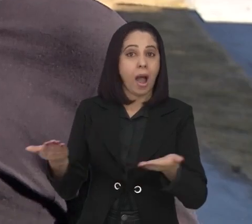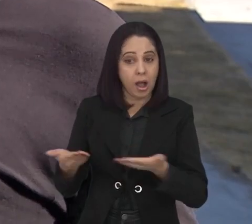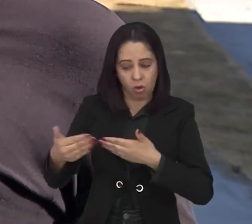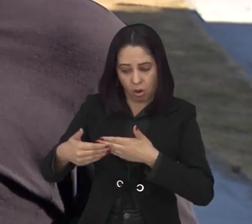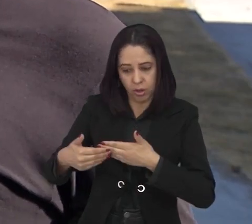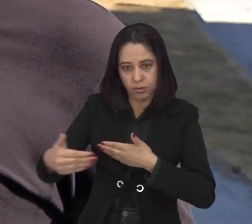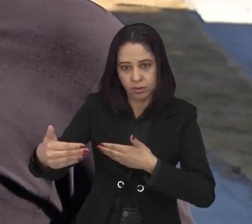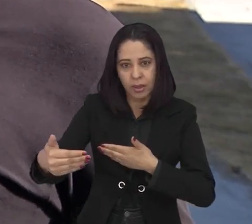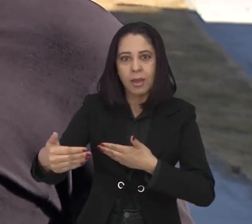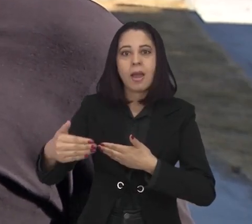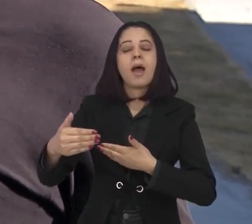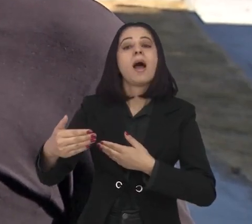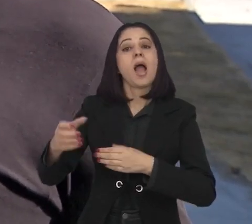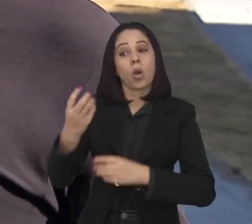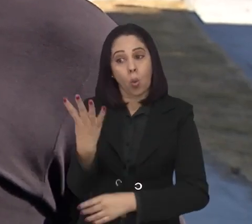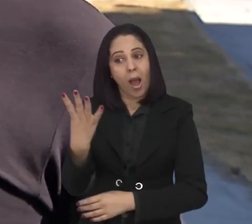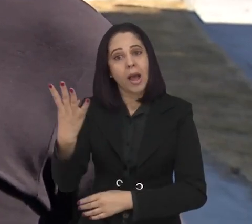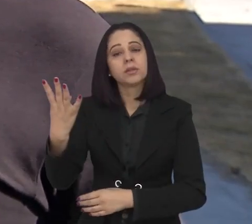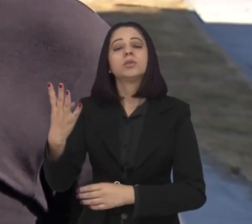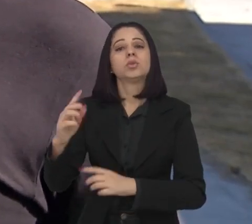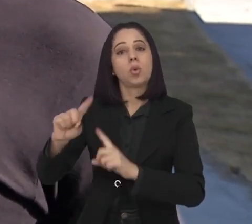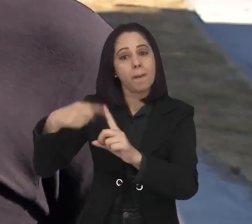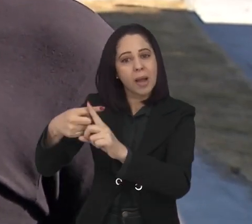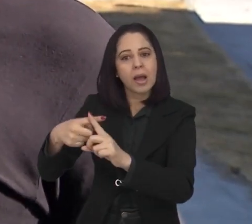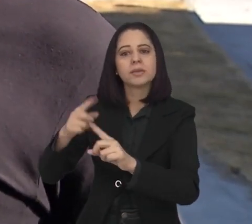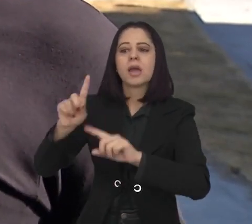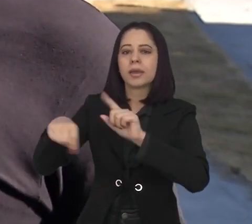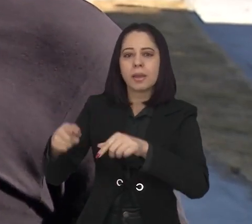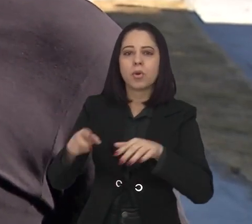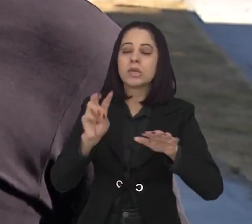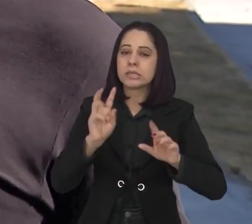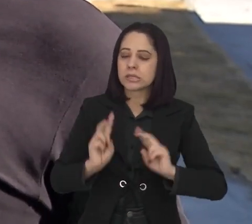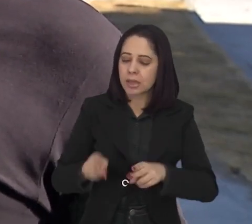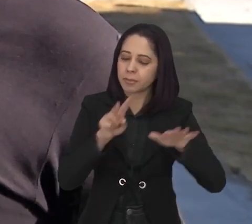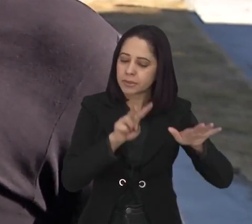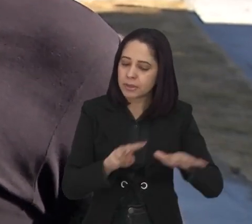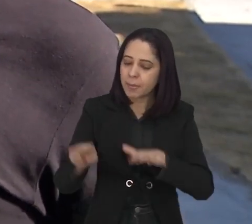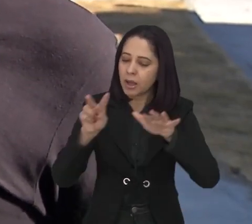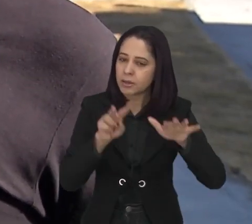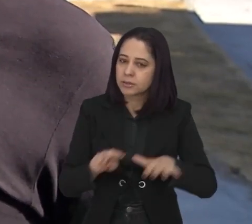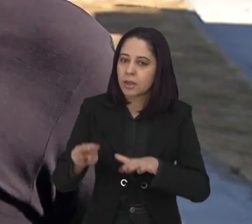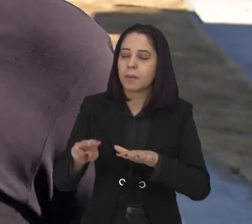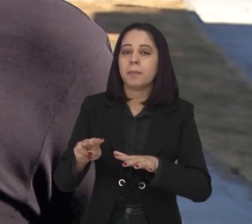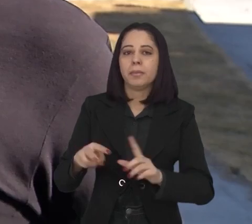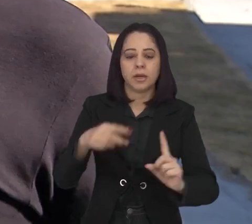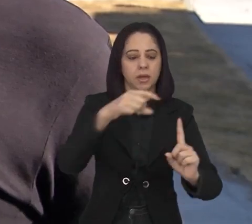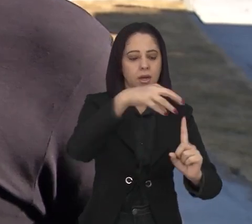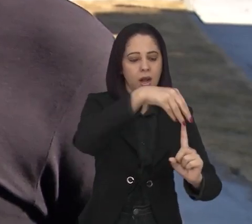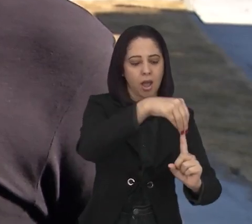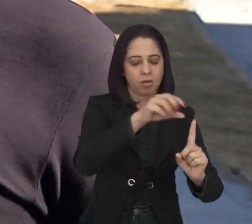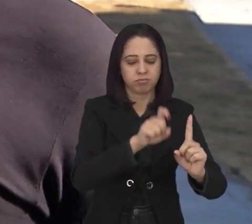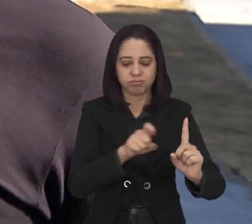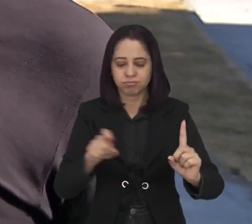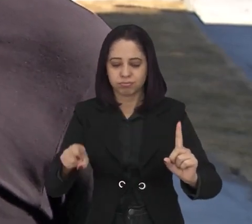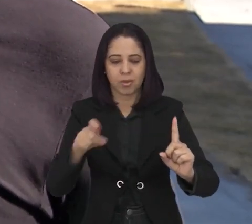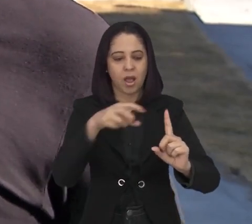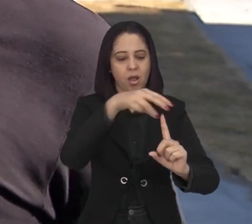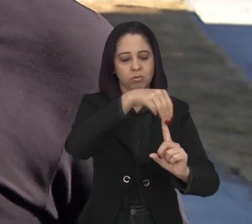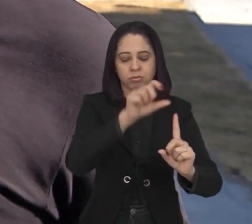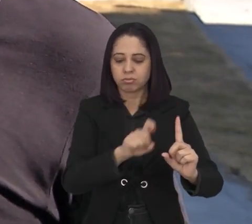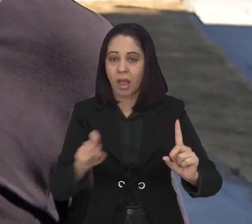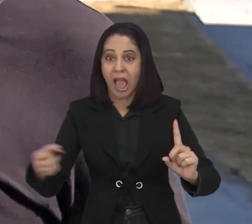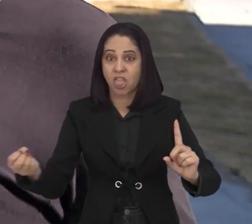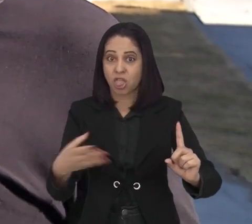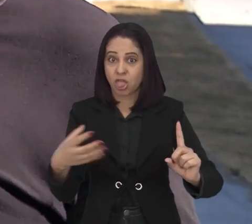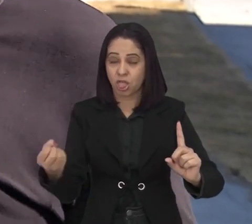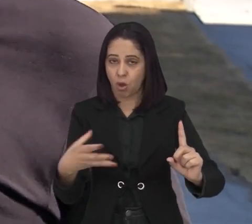a partir de agora, vamos ter mais 4 até o final do mês e a partir daí, semanalmente, vai estar sendo implantadas novas estações